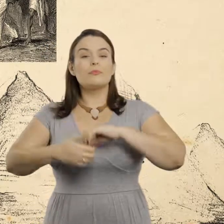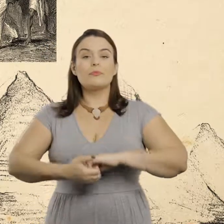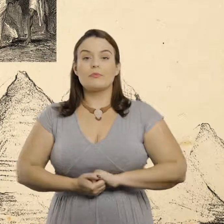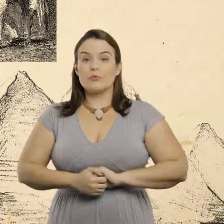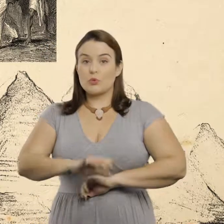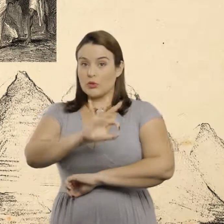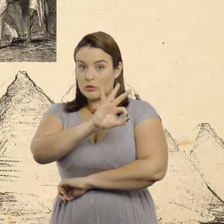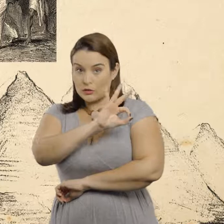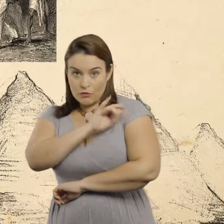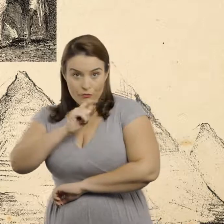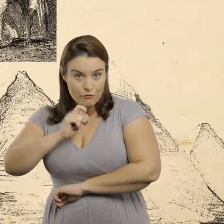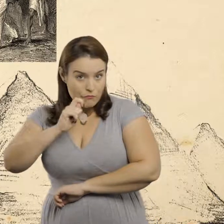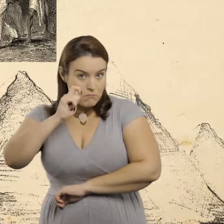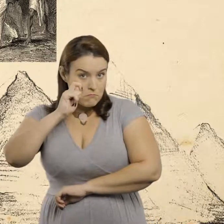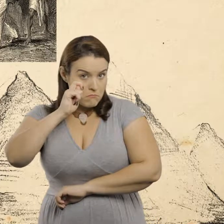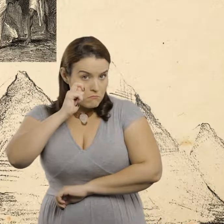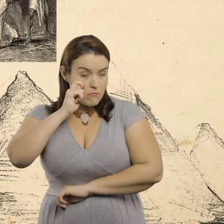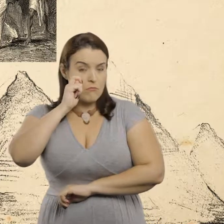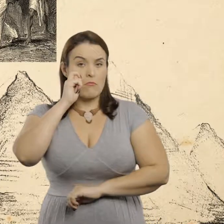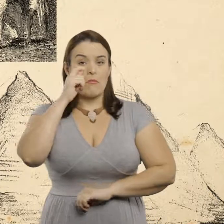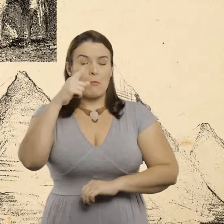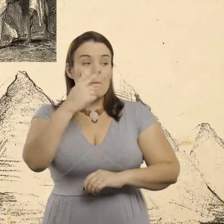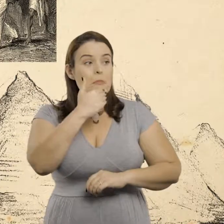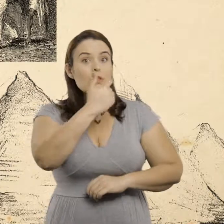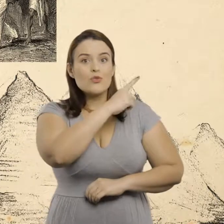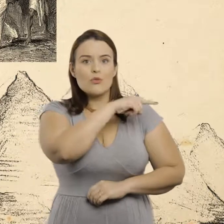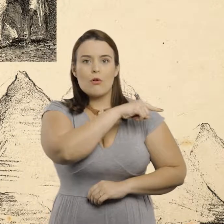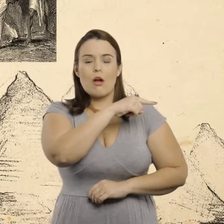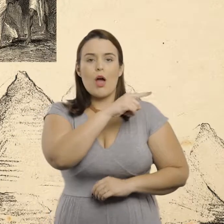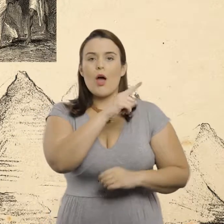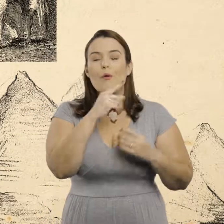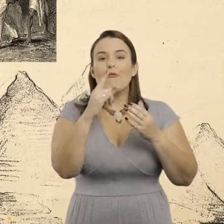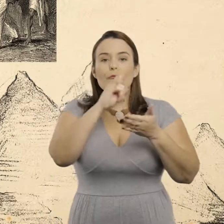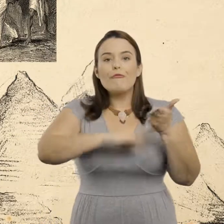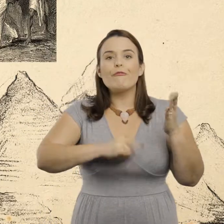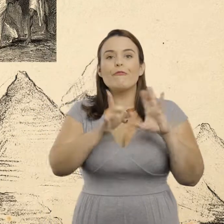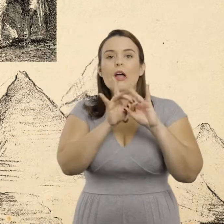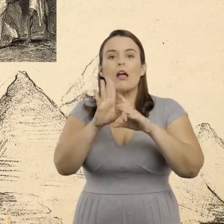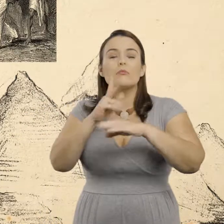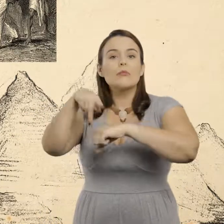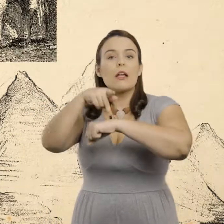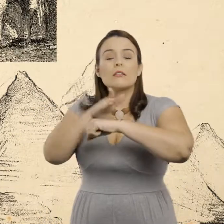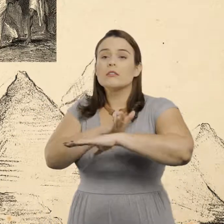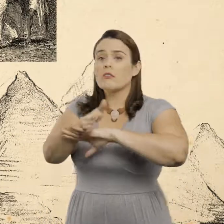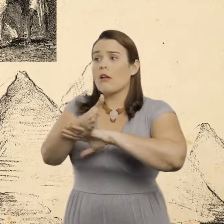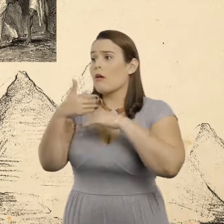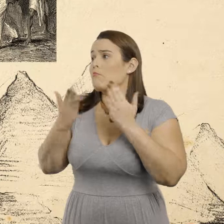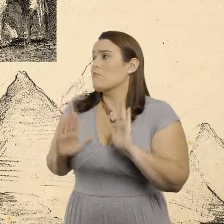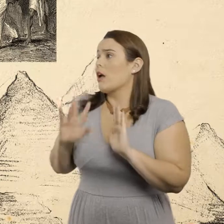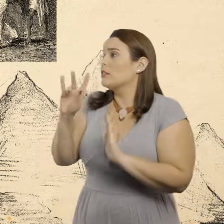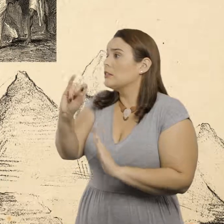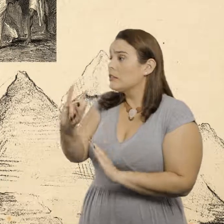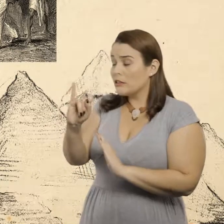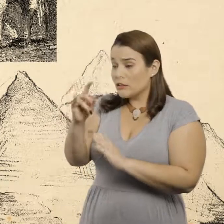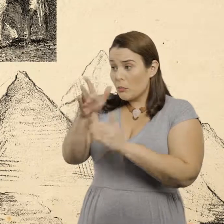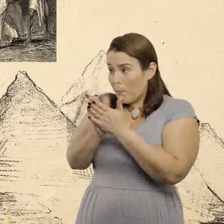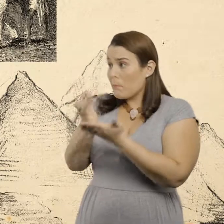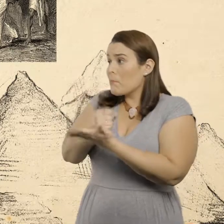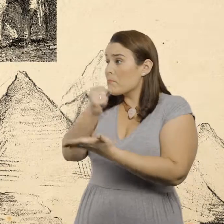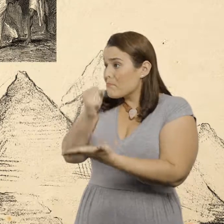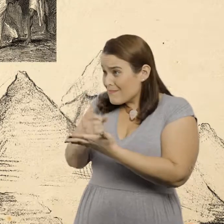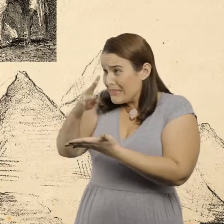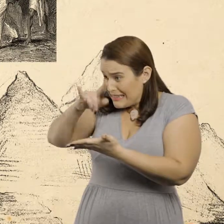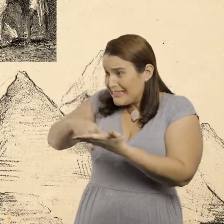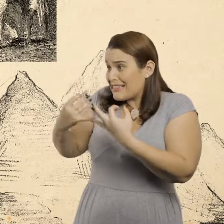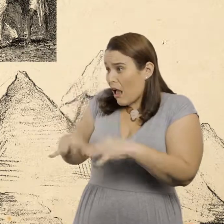O detetive Fix pediu para o cônsul não dar o visto para Phileas Fogg, mas o cônsul disse que se o passaporte estivesse